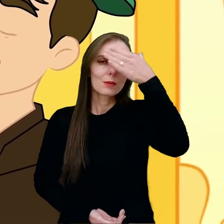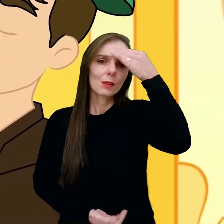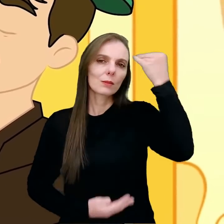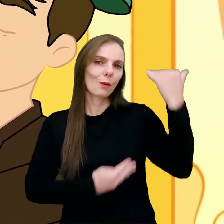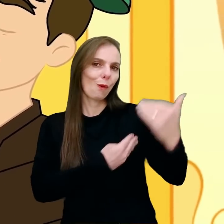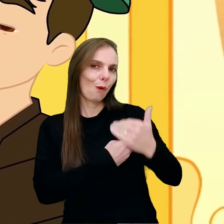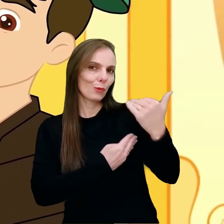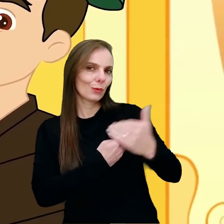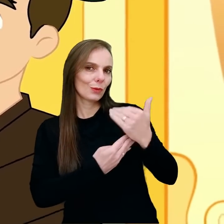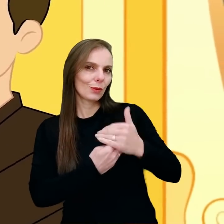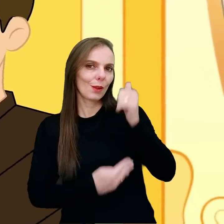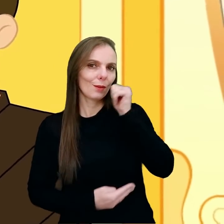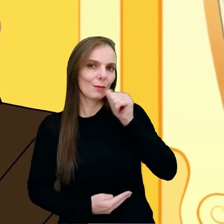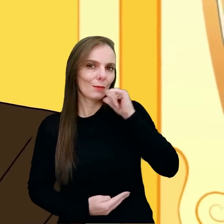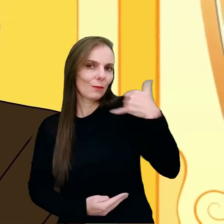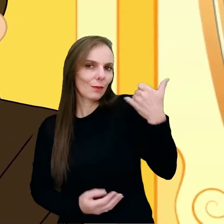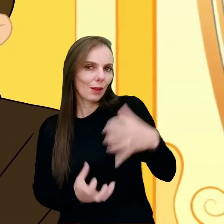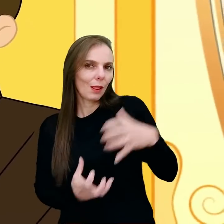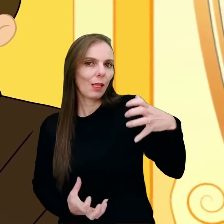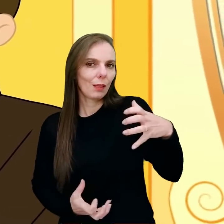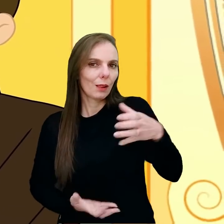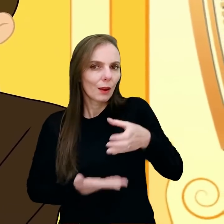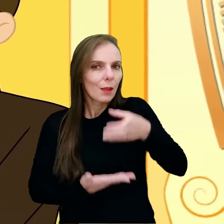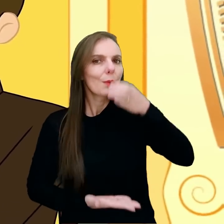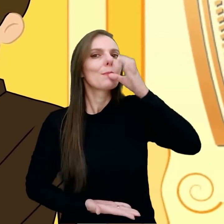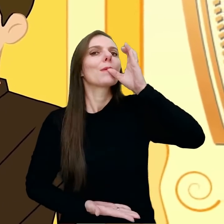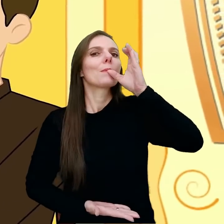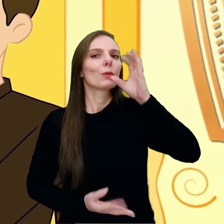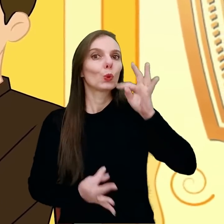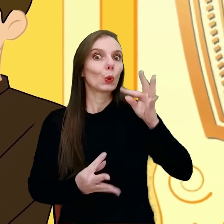esqueceu o conselho da velha senhora e bebeu.